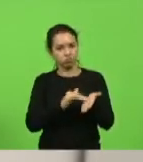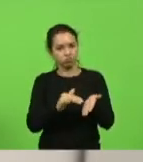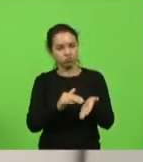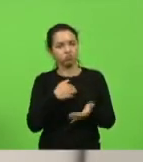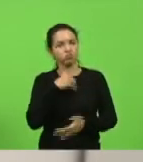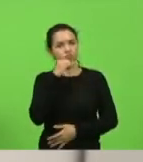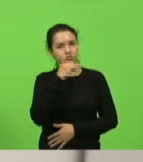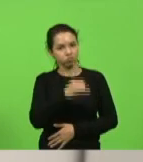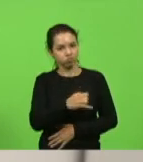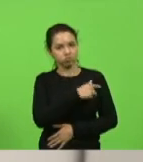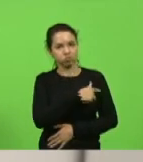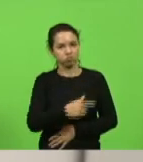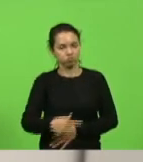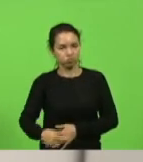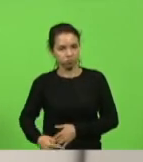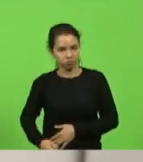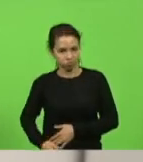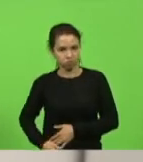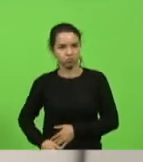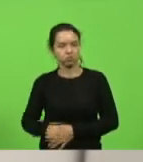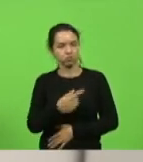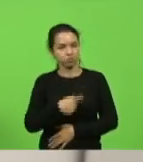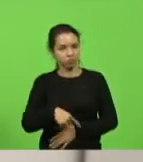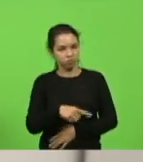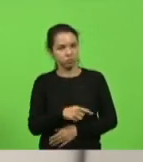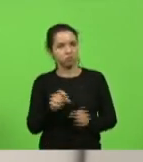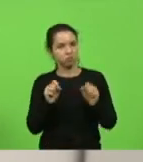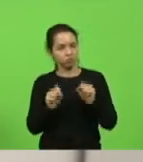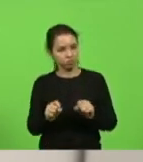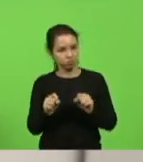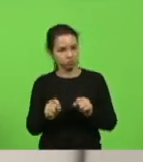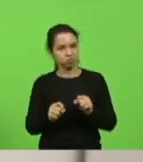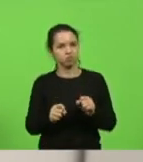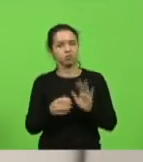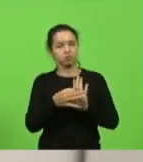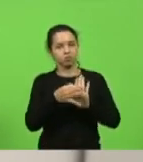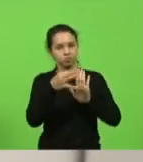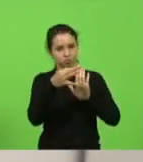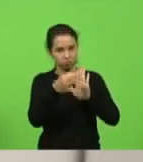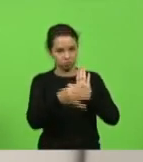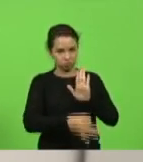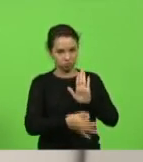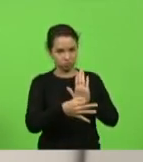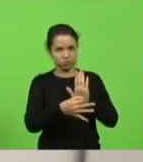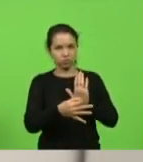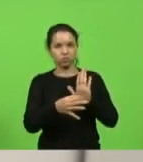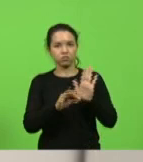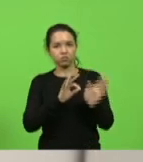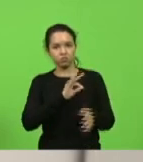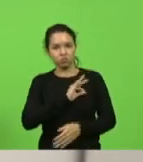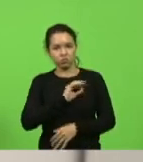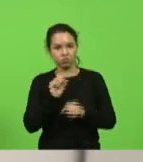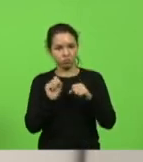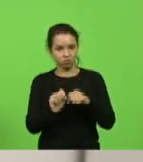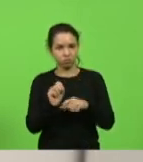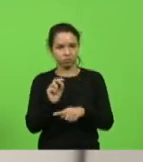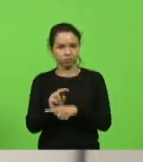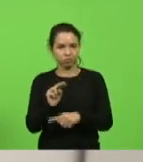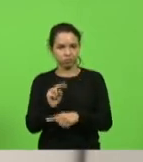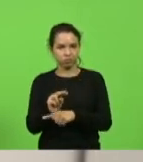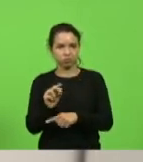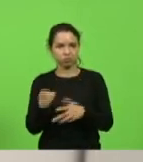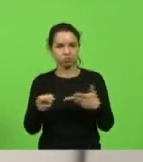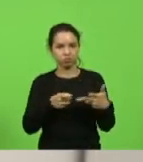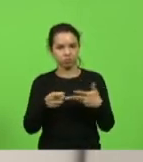nós colocamos à disposição para que pudéssemos emitir um parecer técnico que pudesse resguardar o executivo